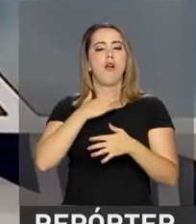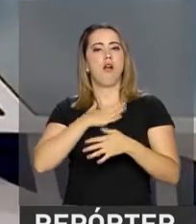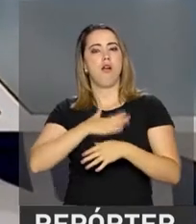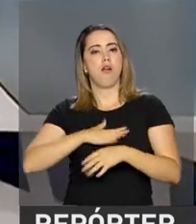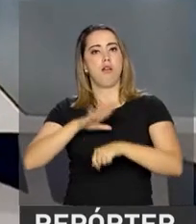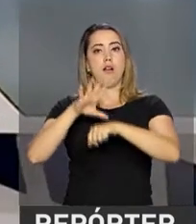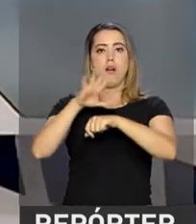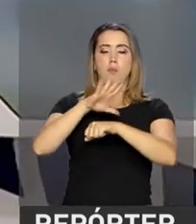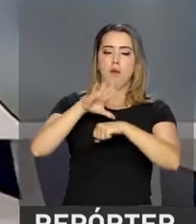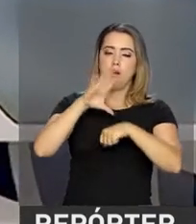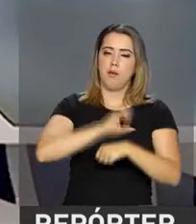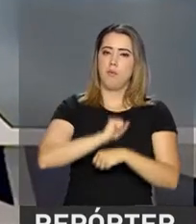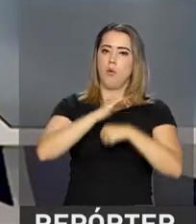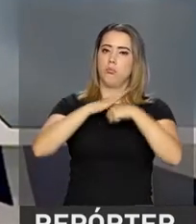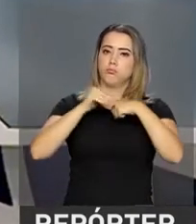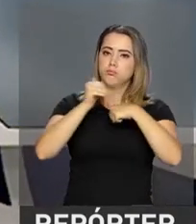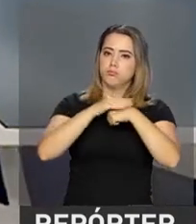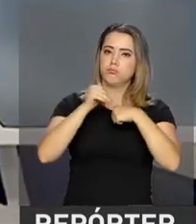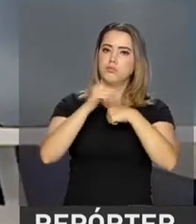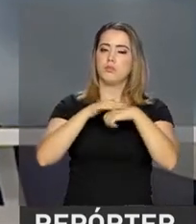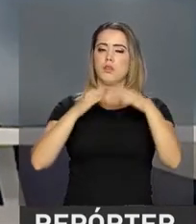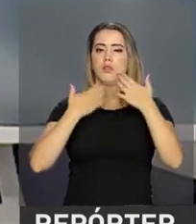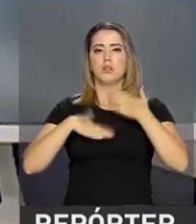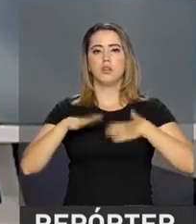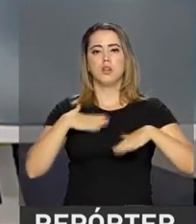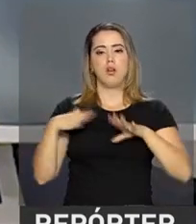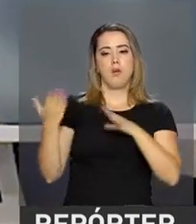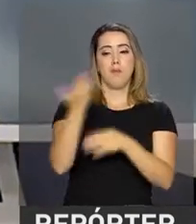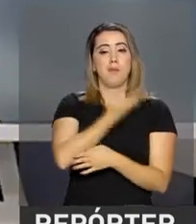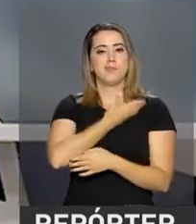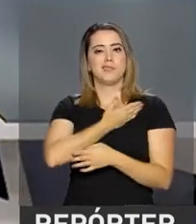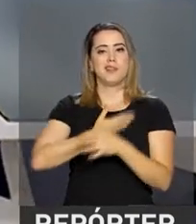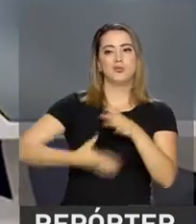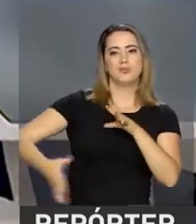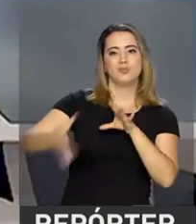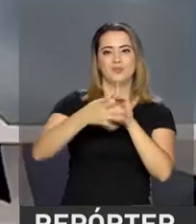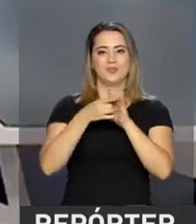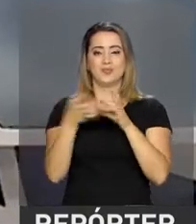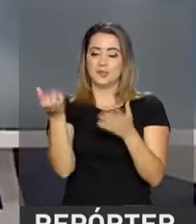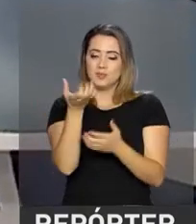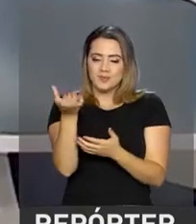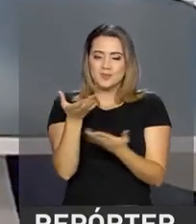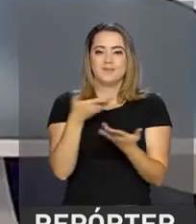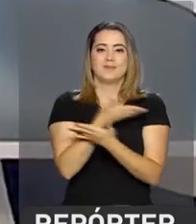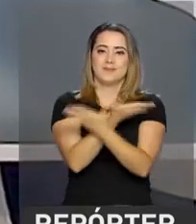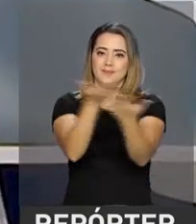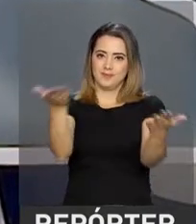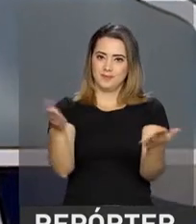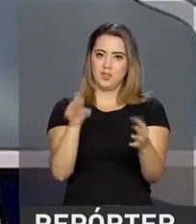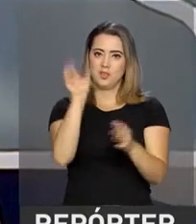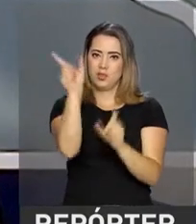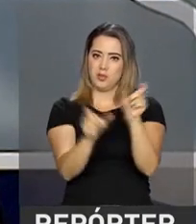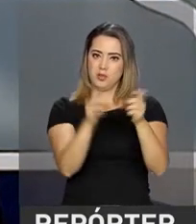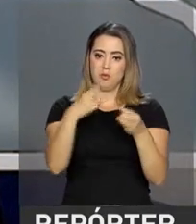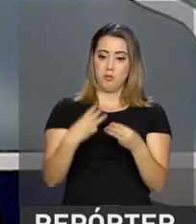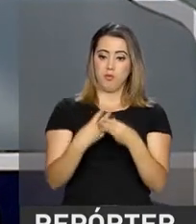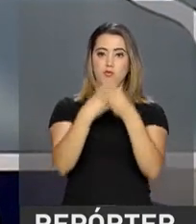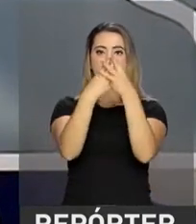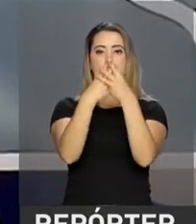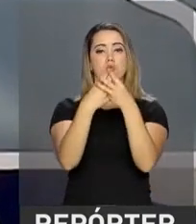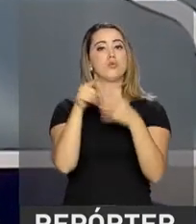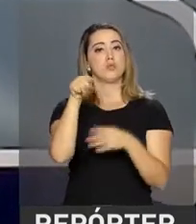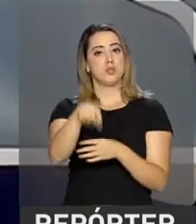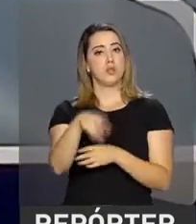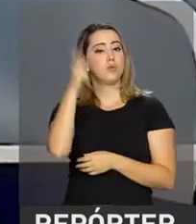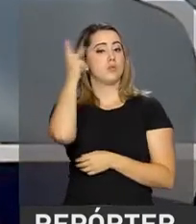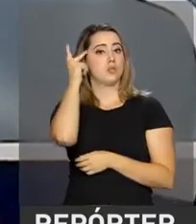paz, muita tolerância, muita tranquilidade, muita amizade. É o que eu tenho certeza que a comunidade judaica de